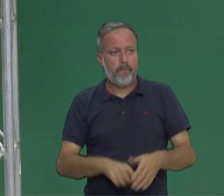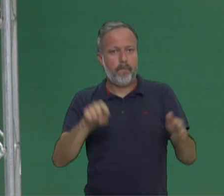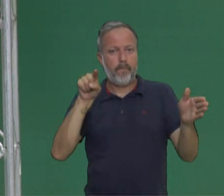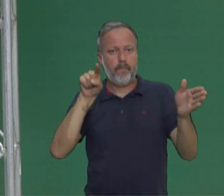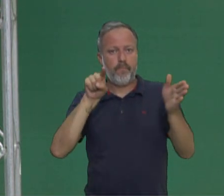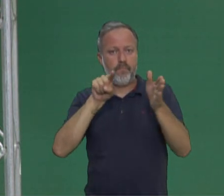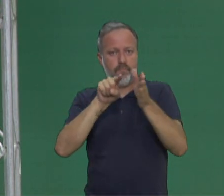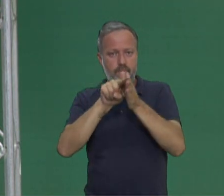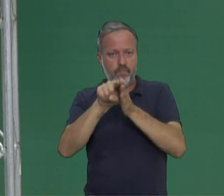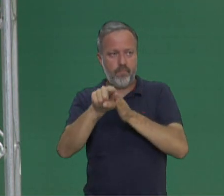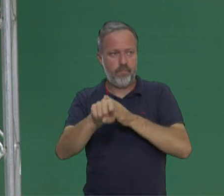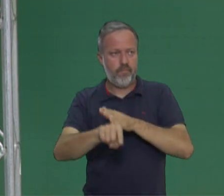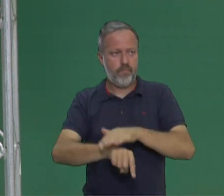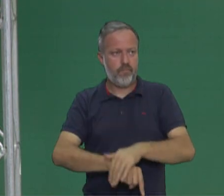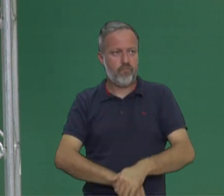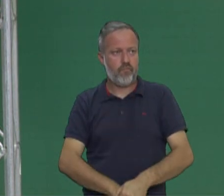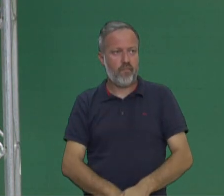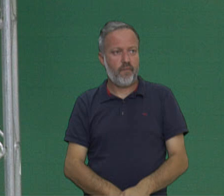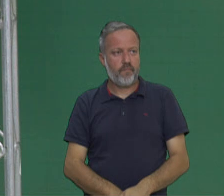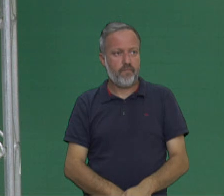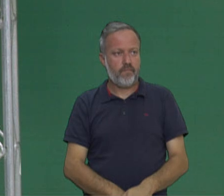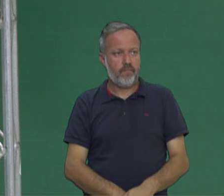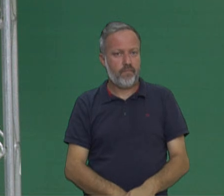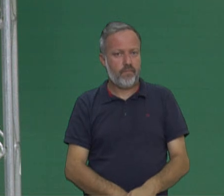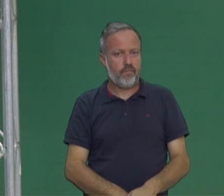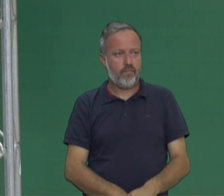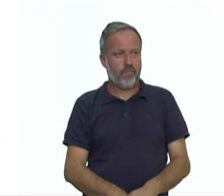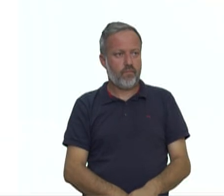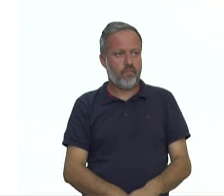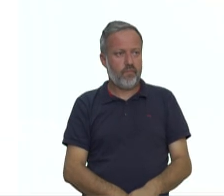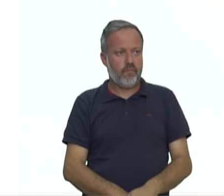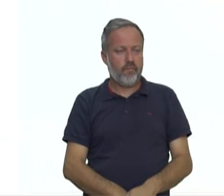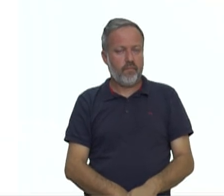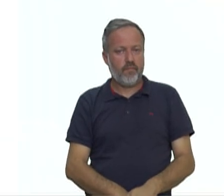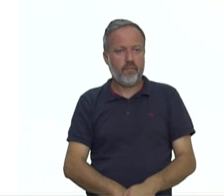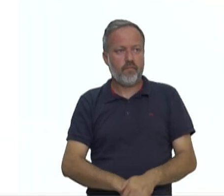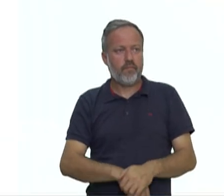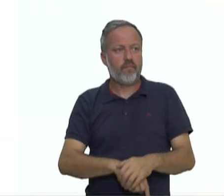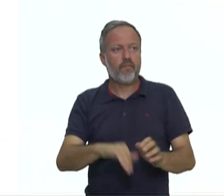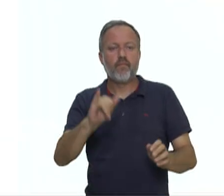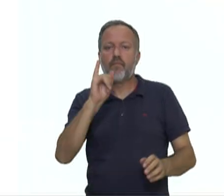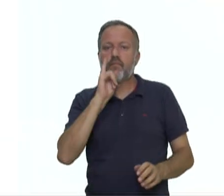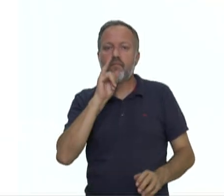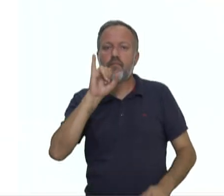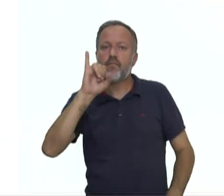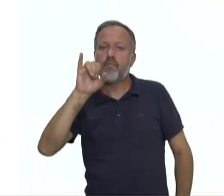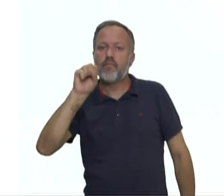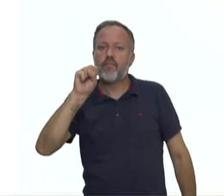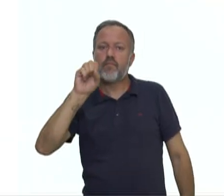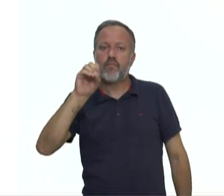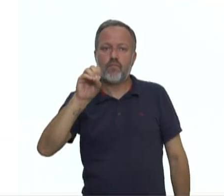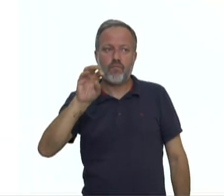Mais uma perguntinha para vocês, a respeito do que falamos. São exemplos de isótopos, mesma massa.